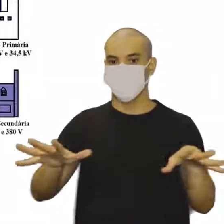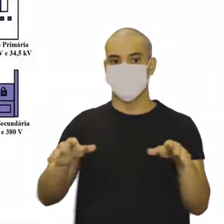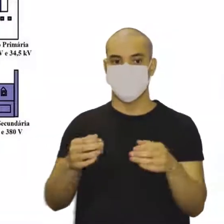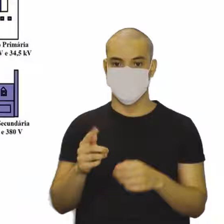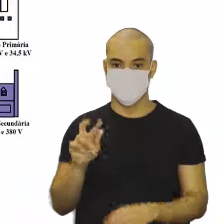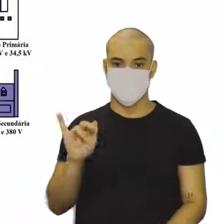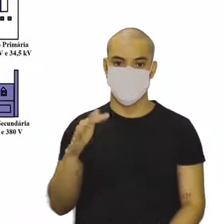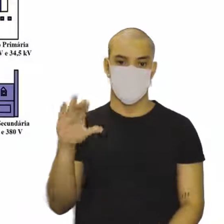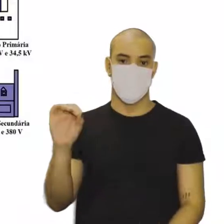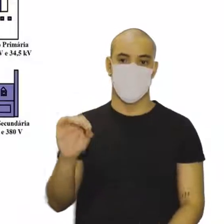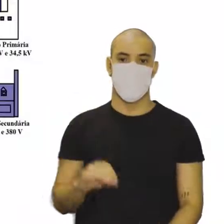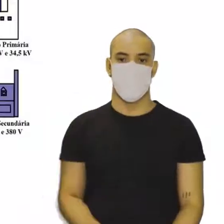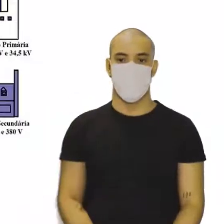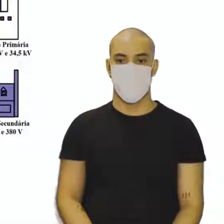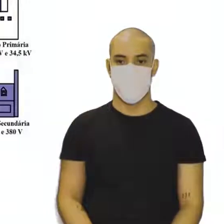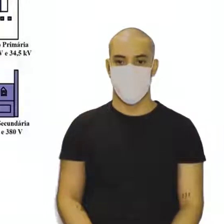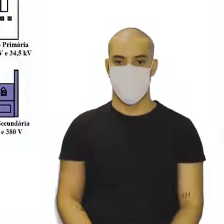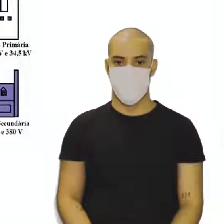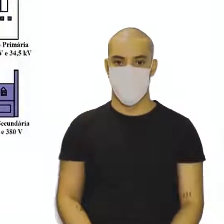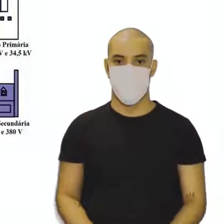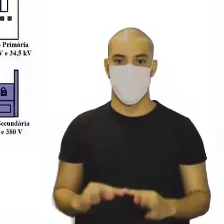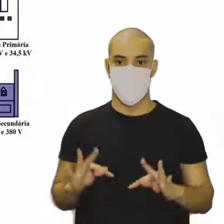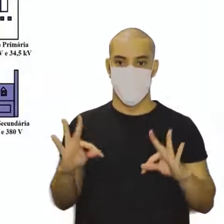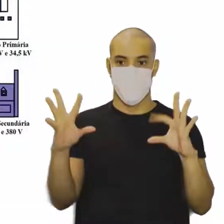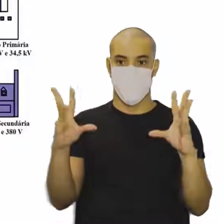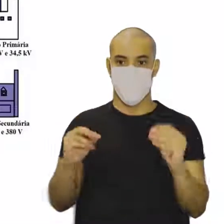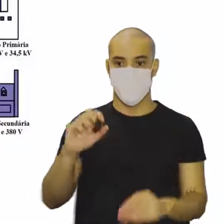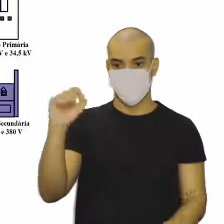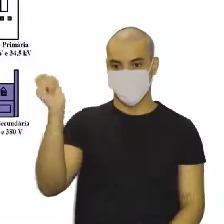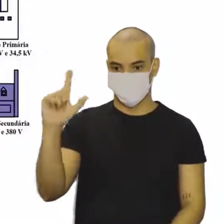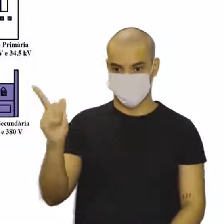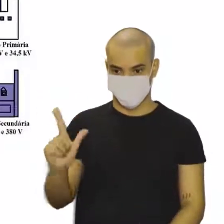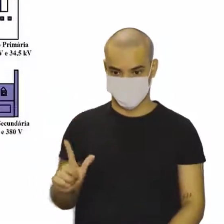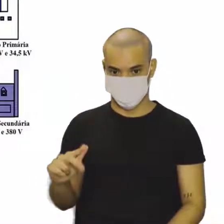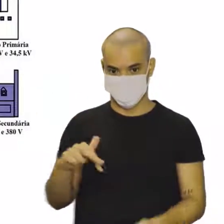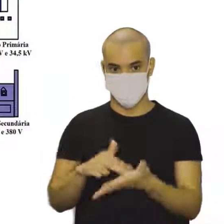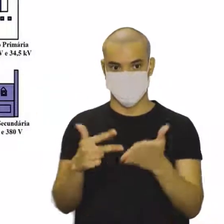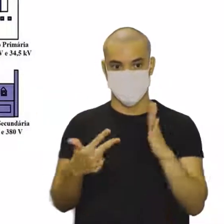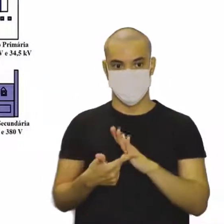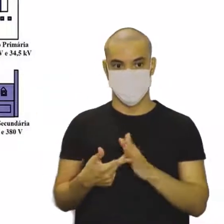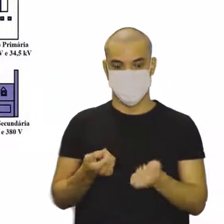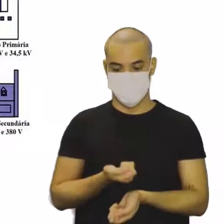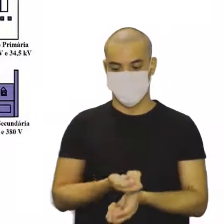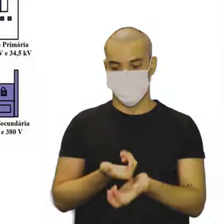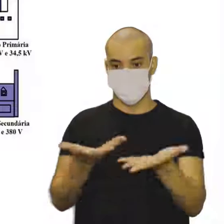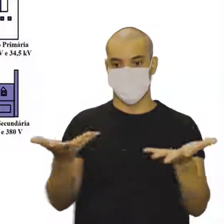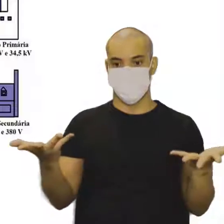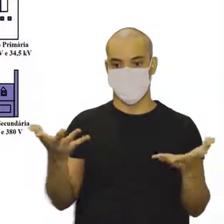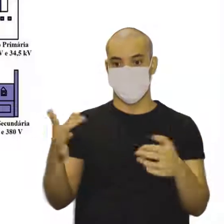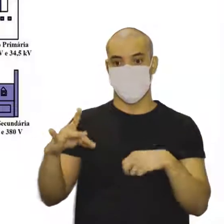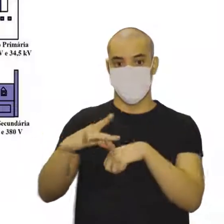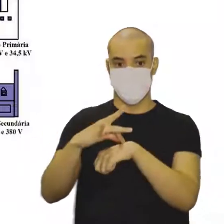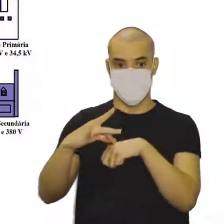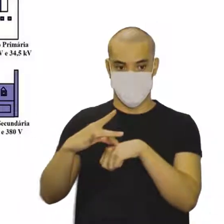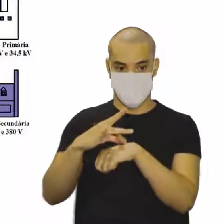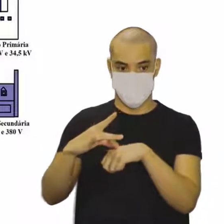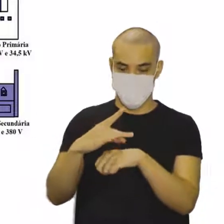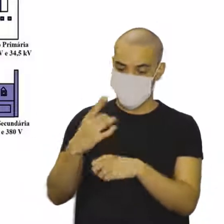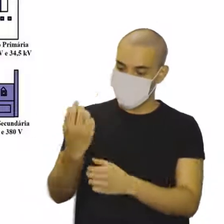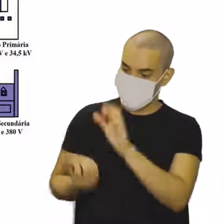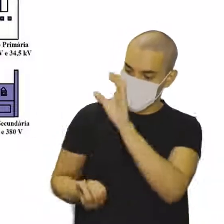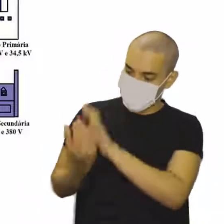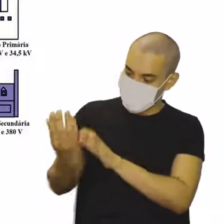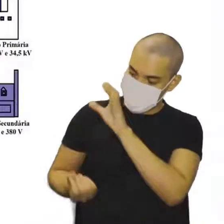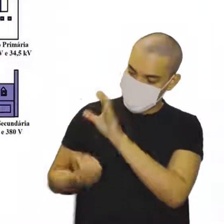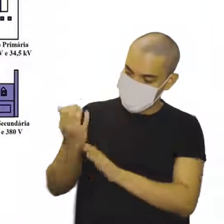aqui representada por verde. Toda essa parte azulzinha aqui, ó, é a parte da transmissão e o preto aqui é a